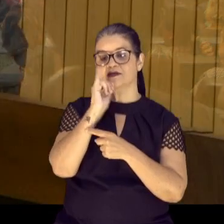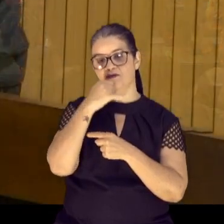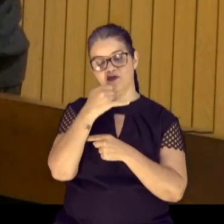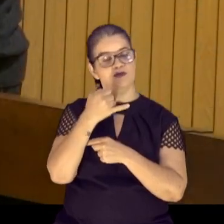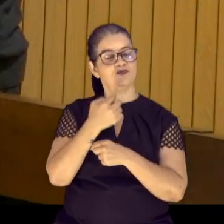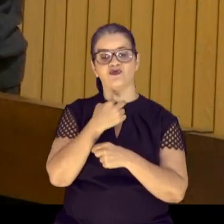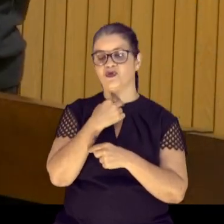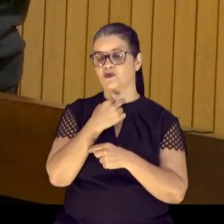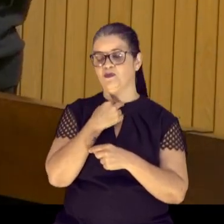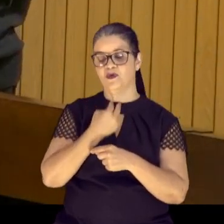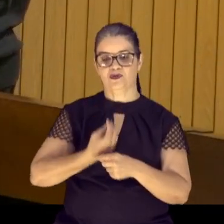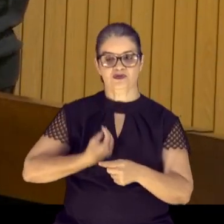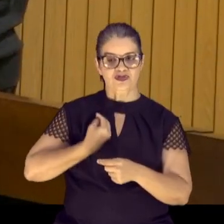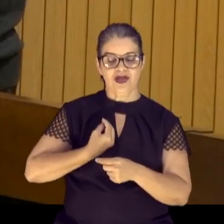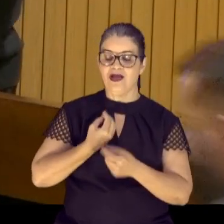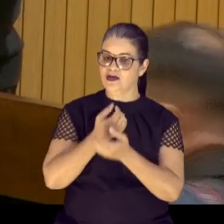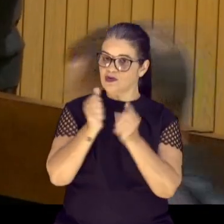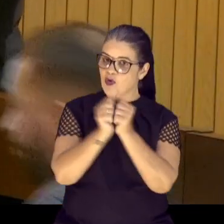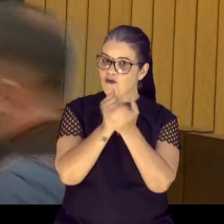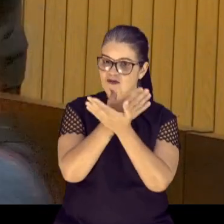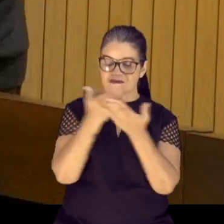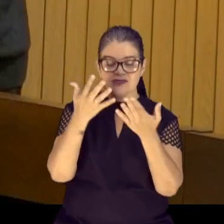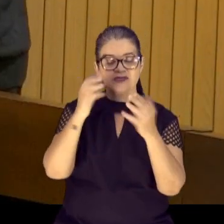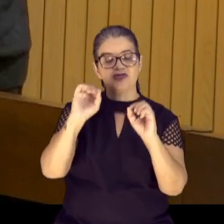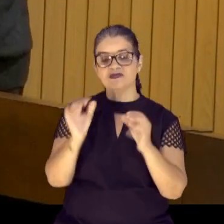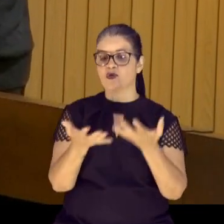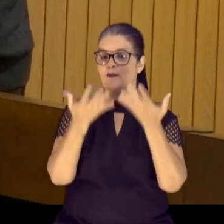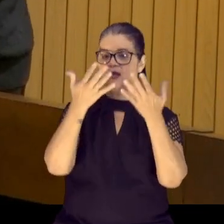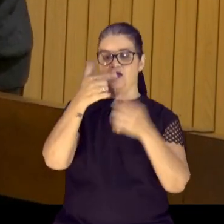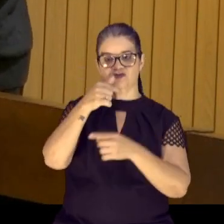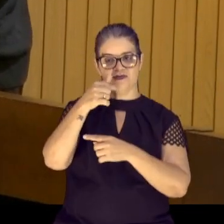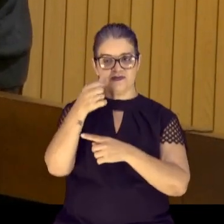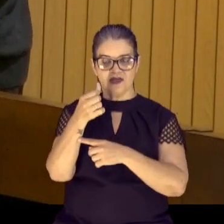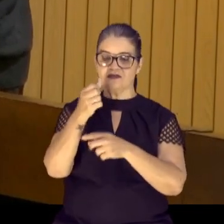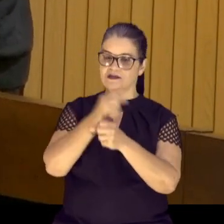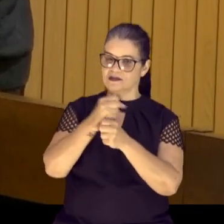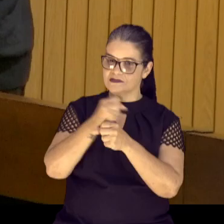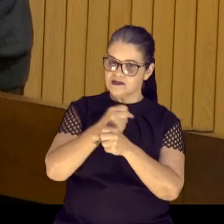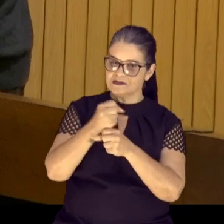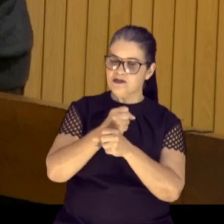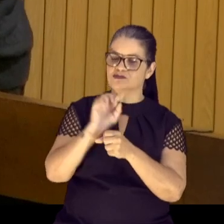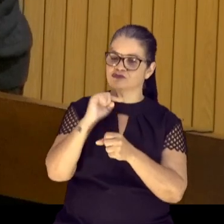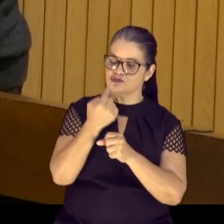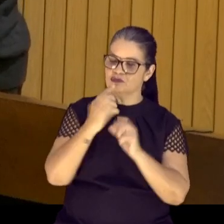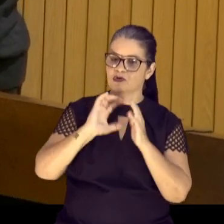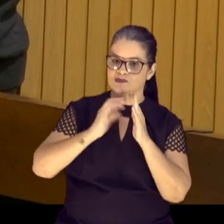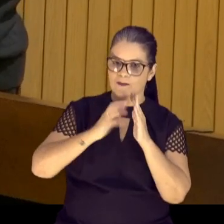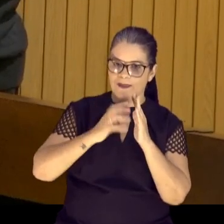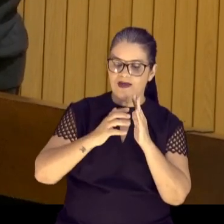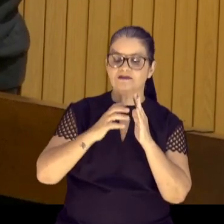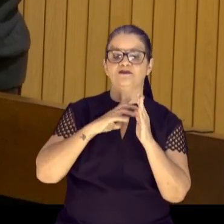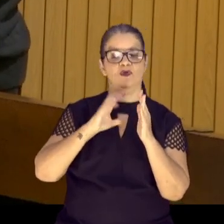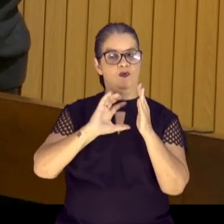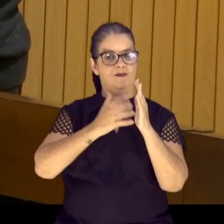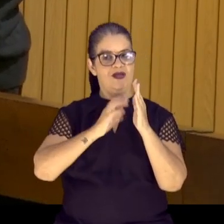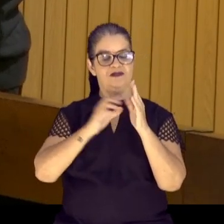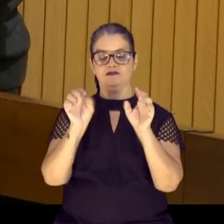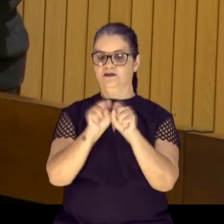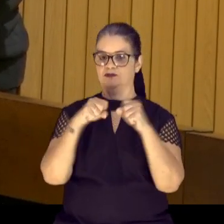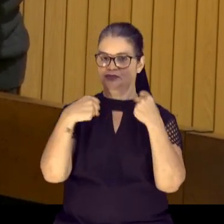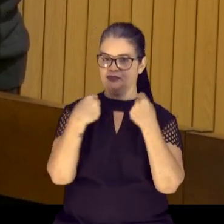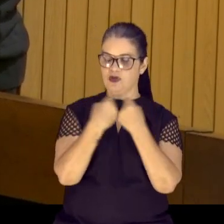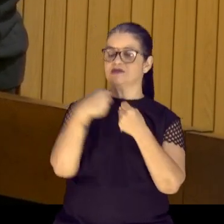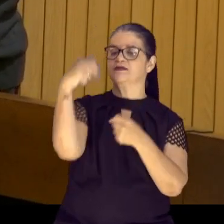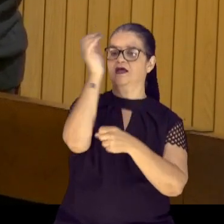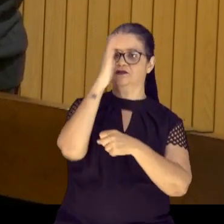não posso estar com vocês nessa homenagem aos 76 anos do nosso partido, o Partido Socialista